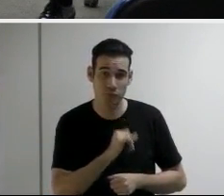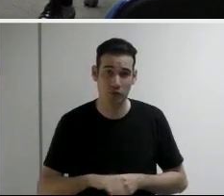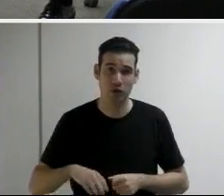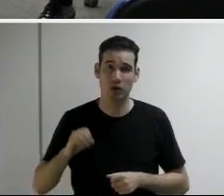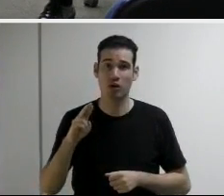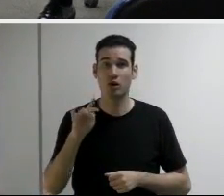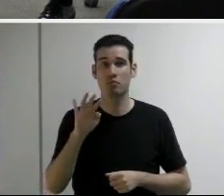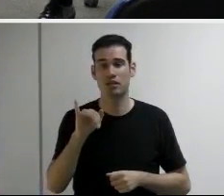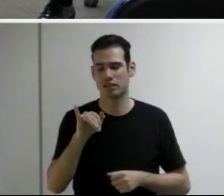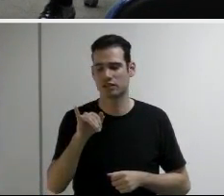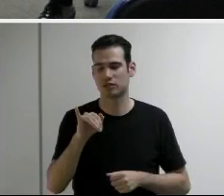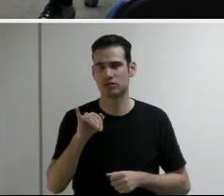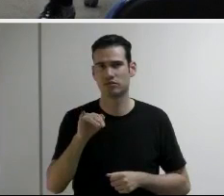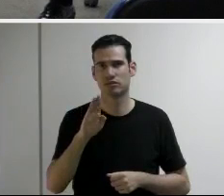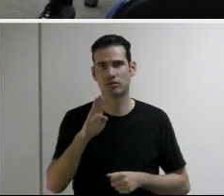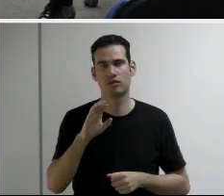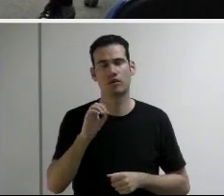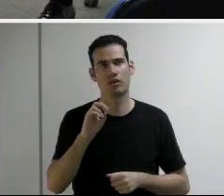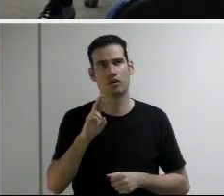como um problema, mas